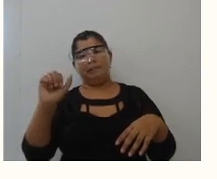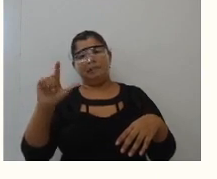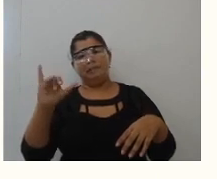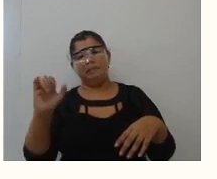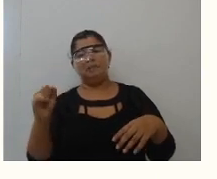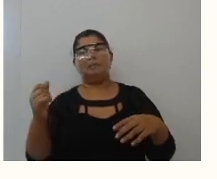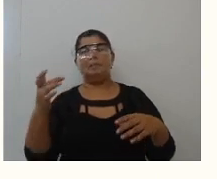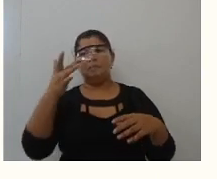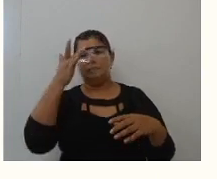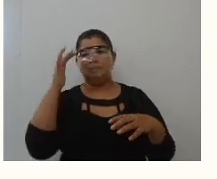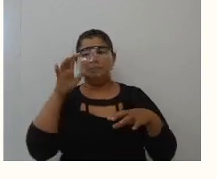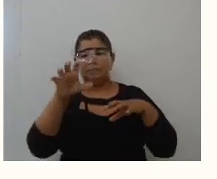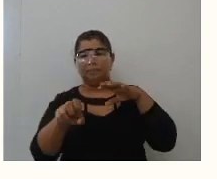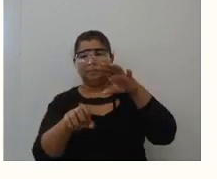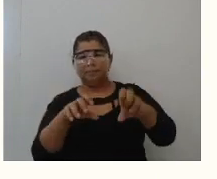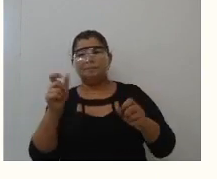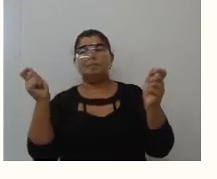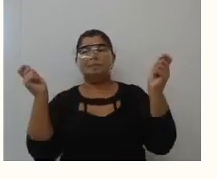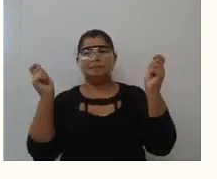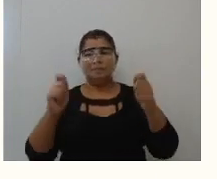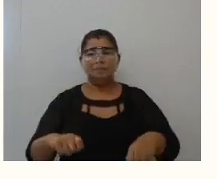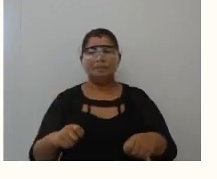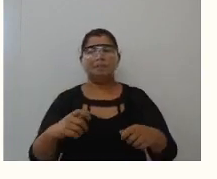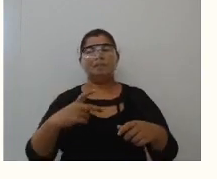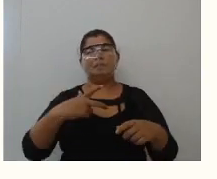de superar a tragédia do